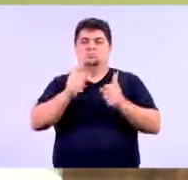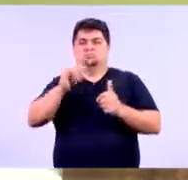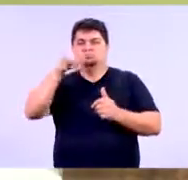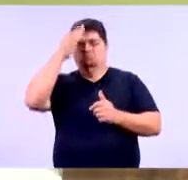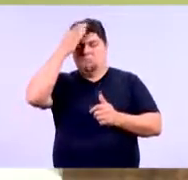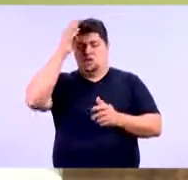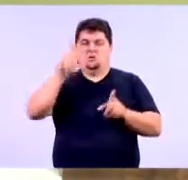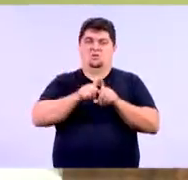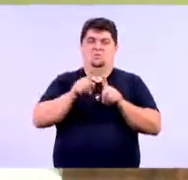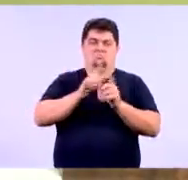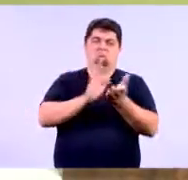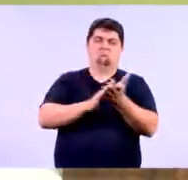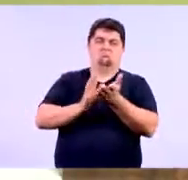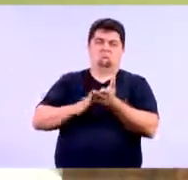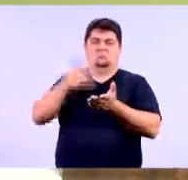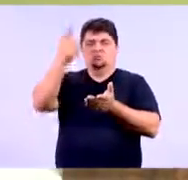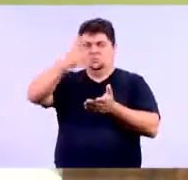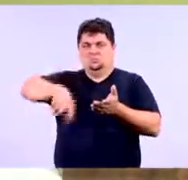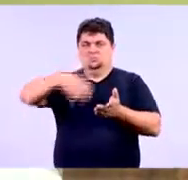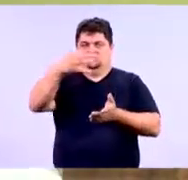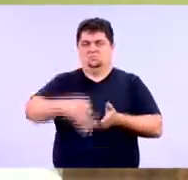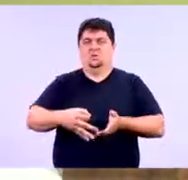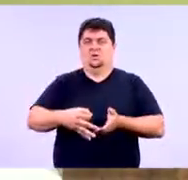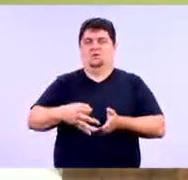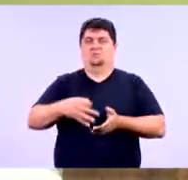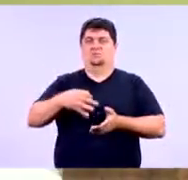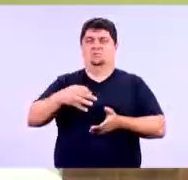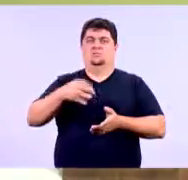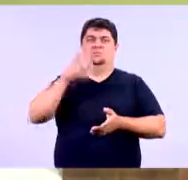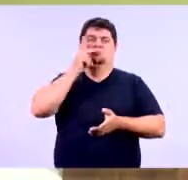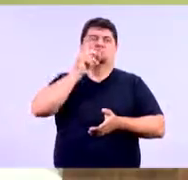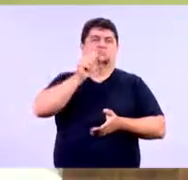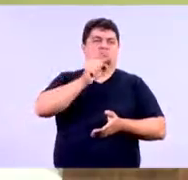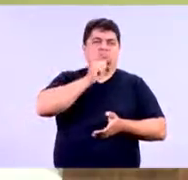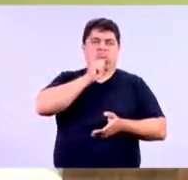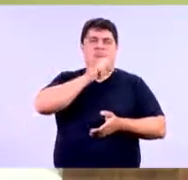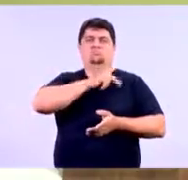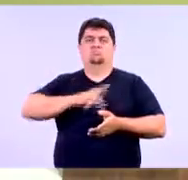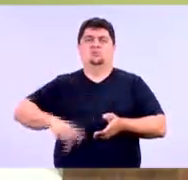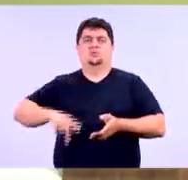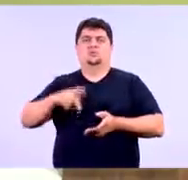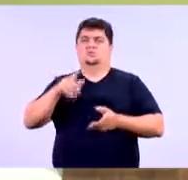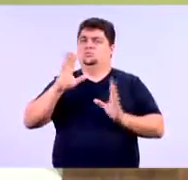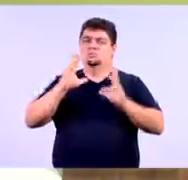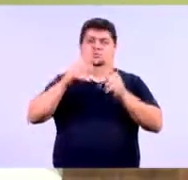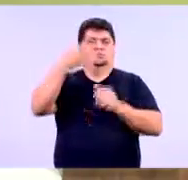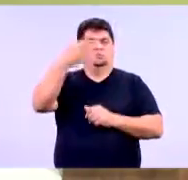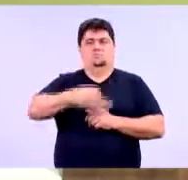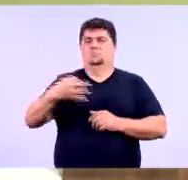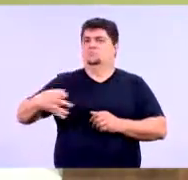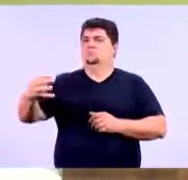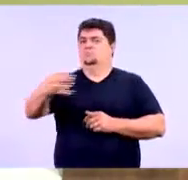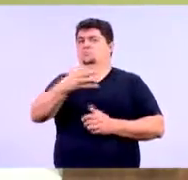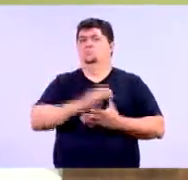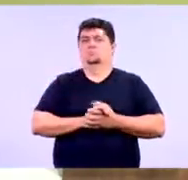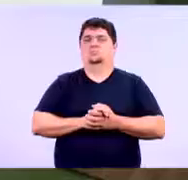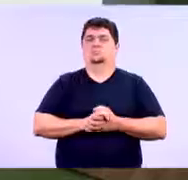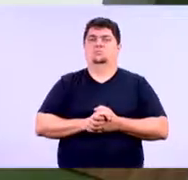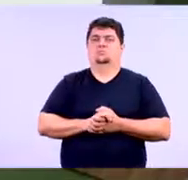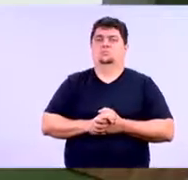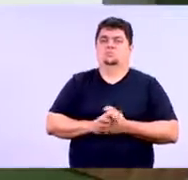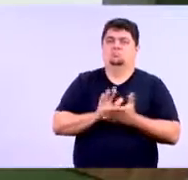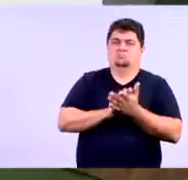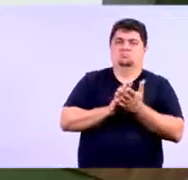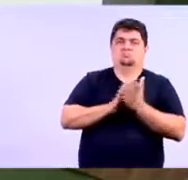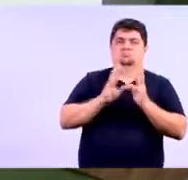olha, de parabéns, acertou de novo. Alta Floresta, Porto Velho, Presidente Médici acertou todas, professor. Que bom, parabéns pessoal de Porto